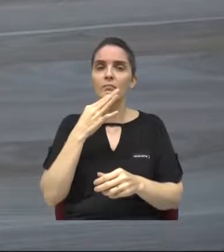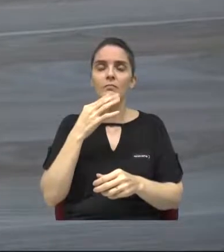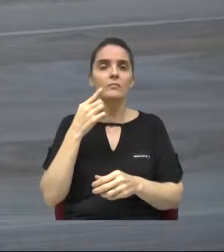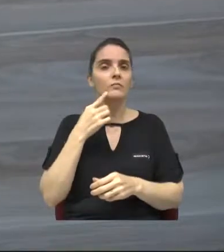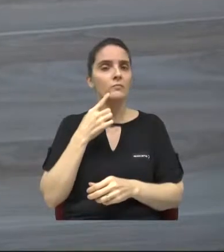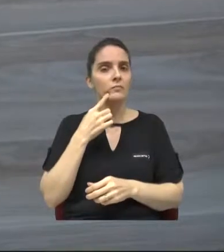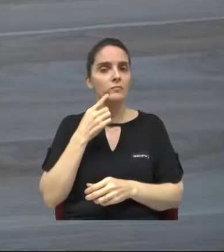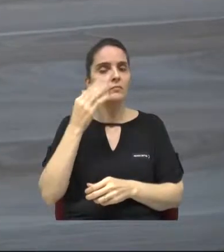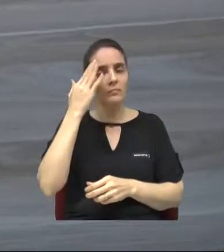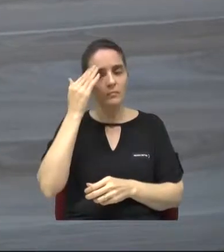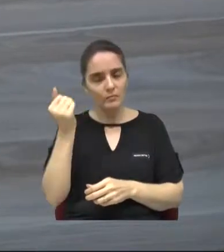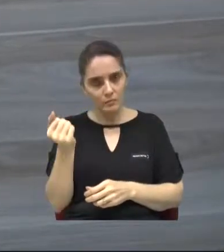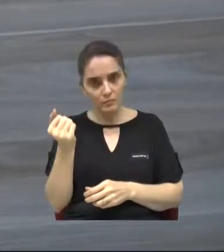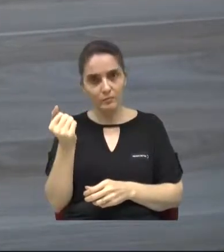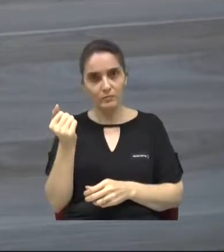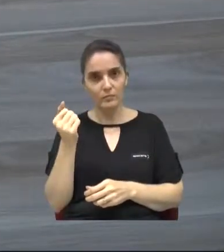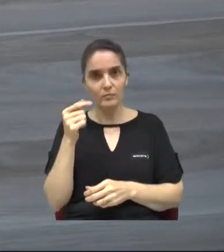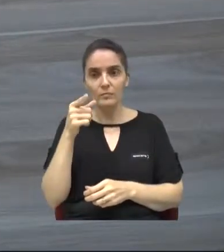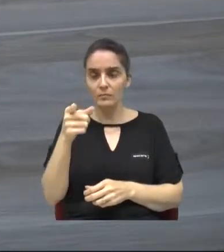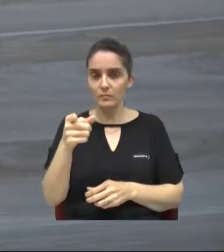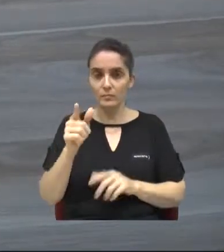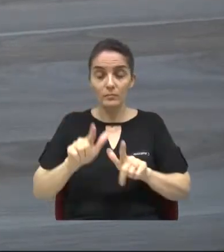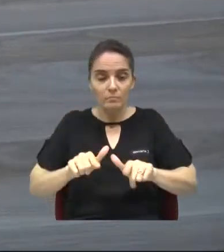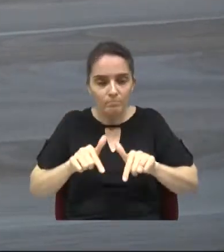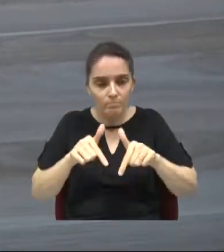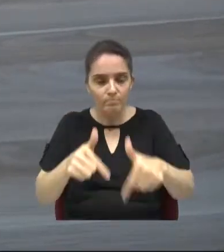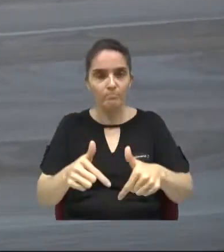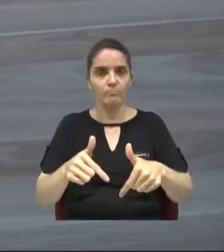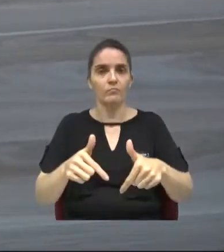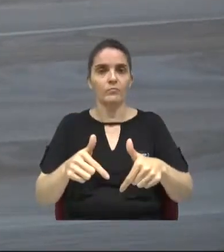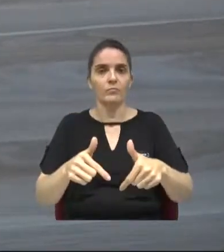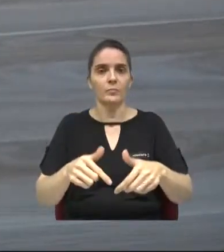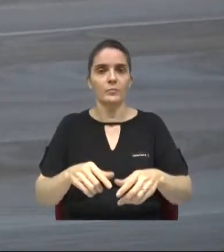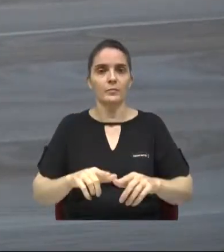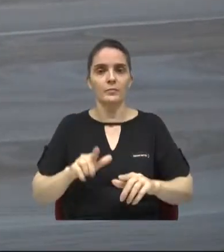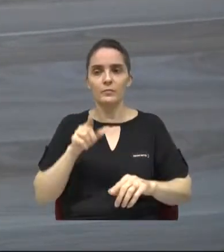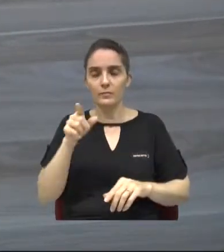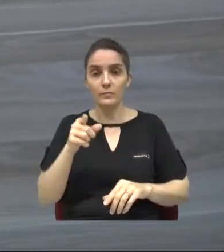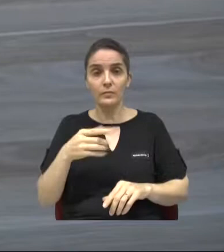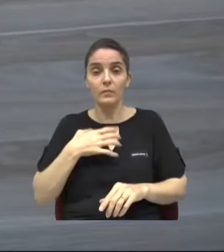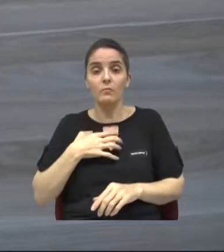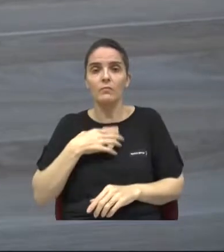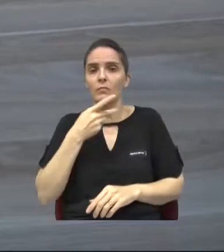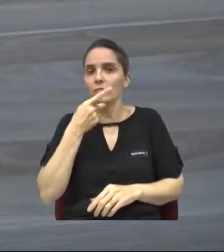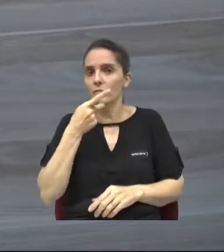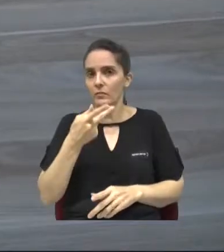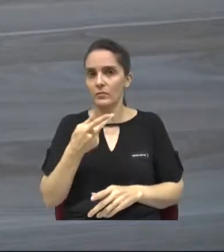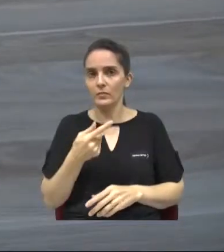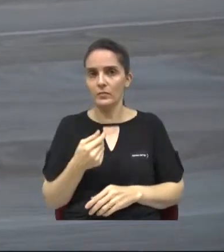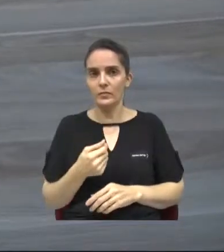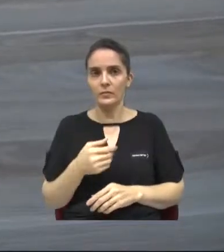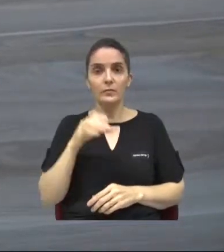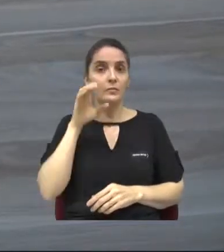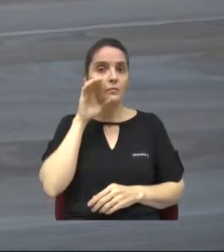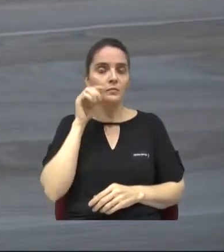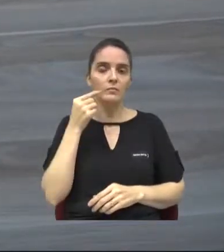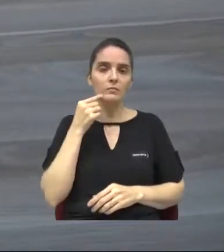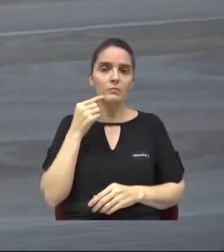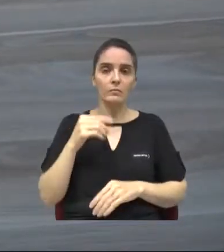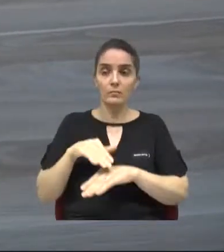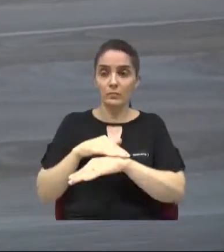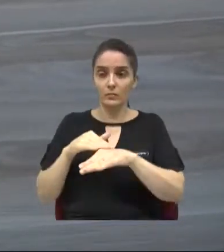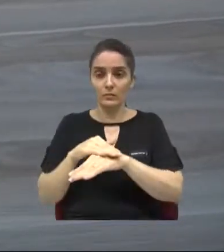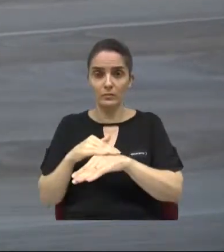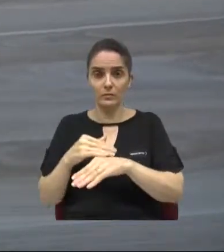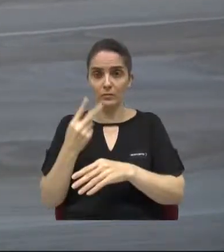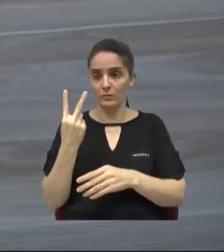todos sabem do seu empenho, sabe do seu jeito de falar. Até nós dois conversamos de vez em quando, né? Os dois